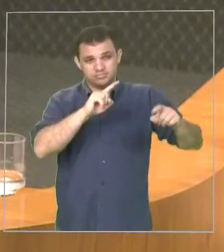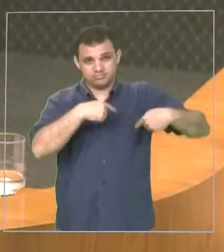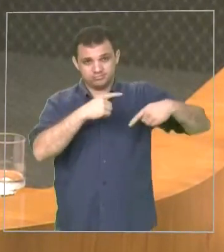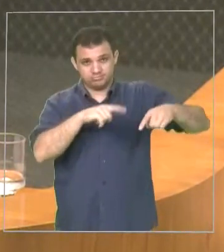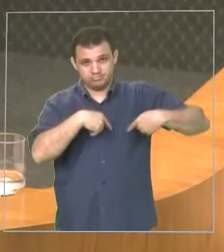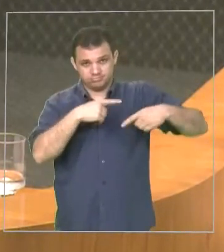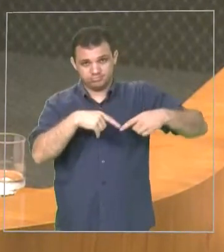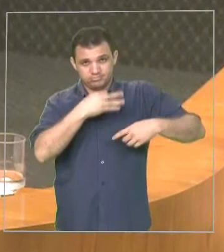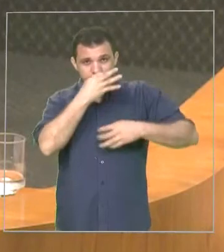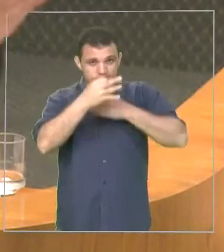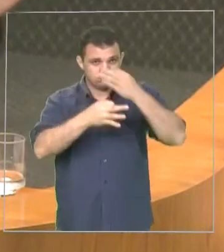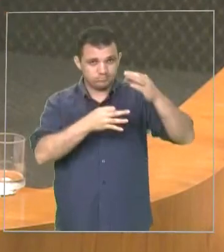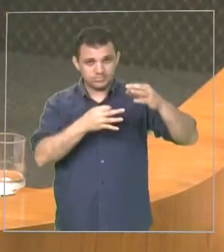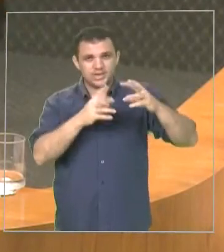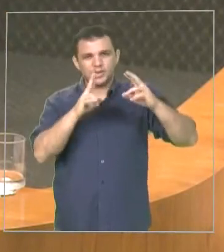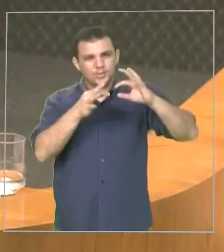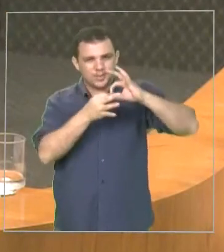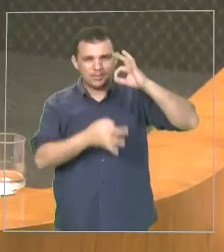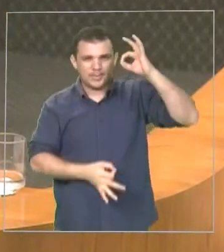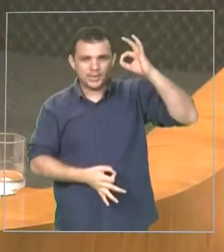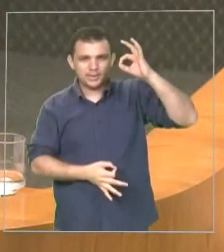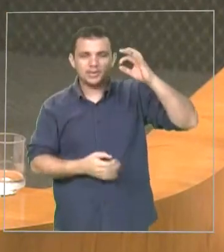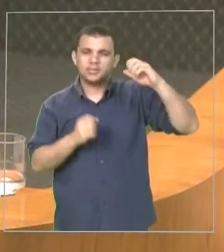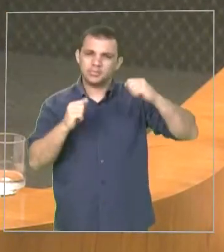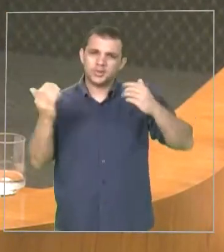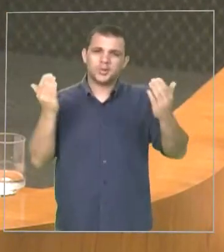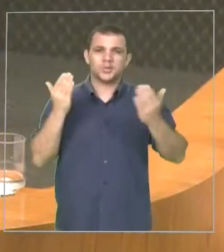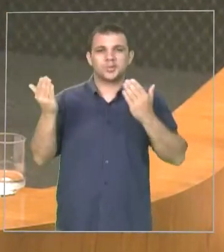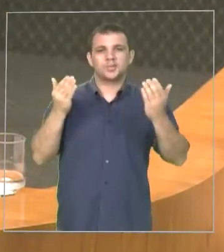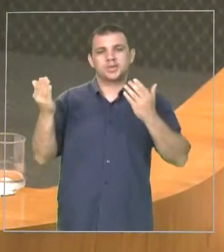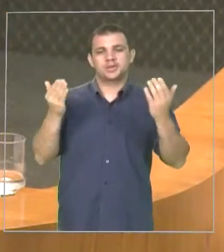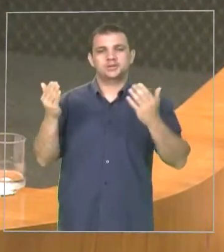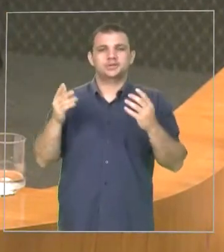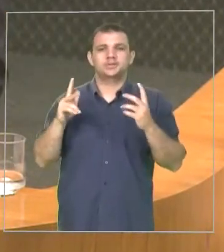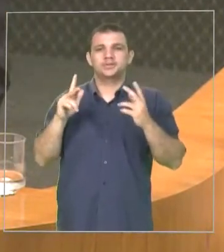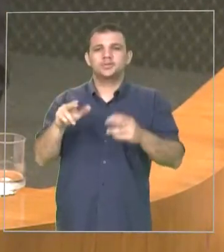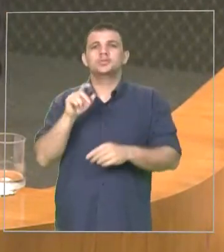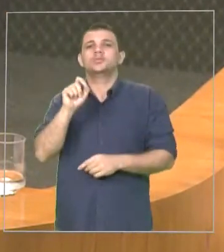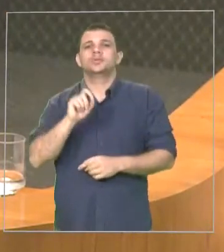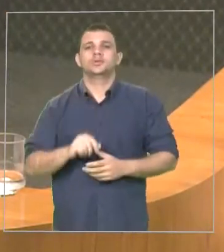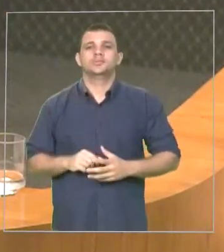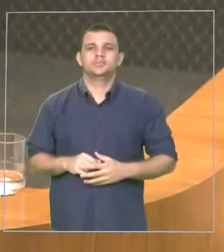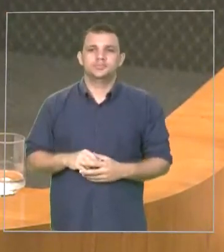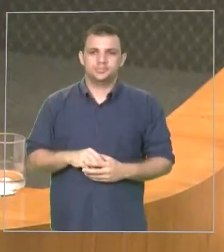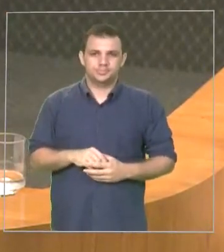para fazer uma analogia, uma comparação.